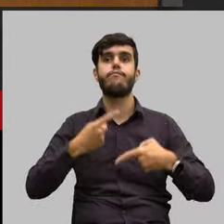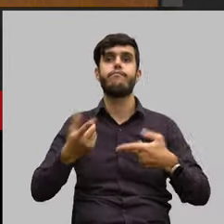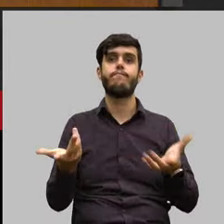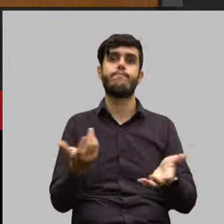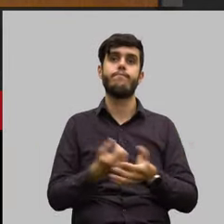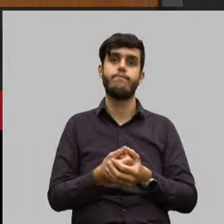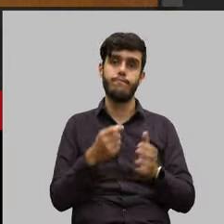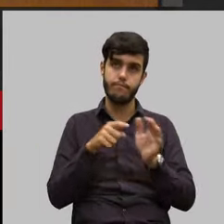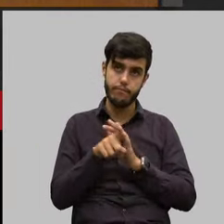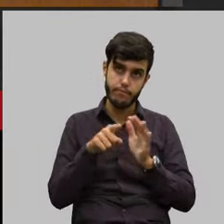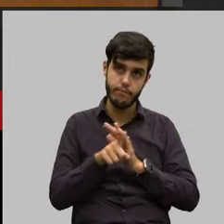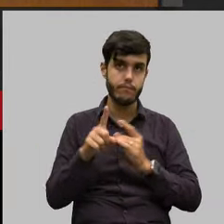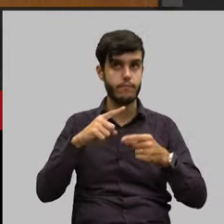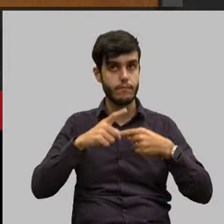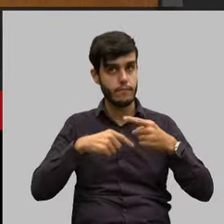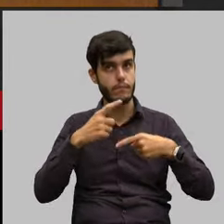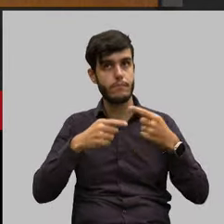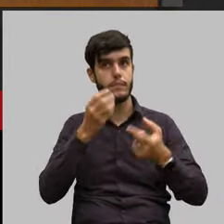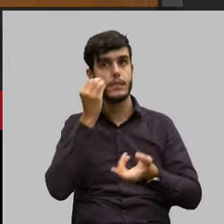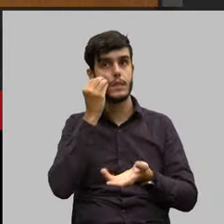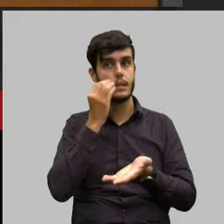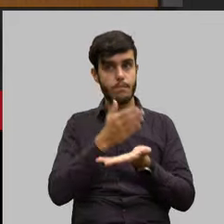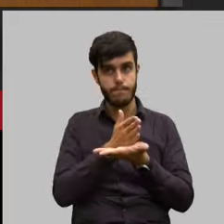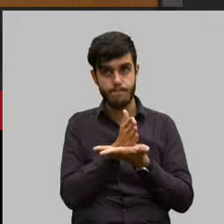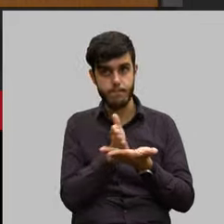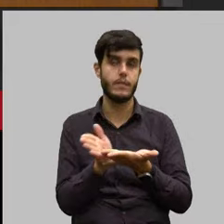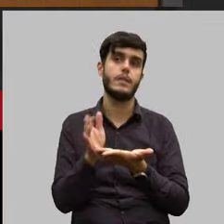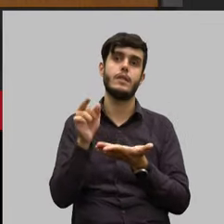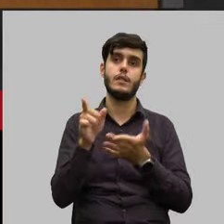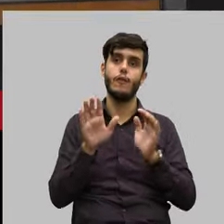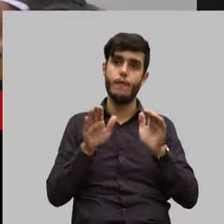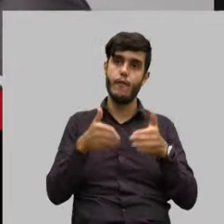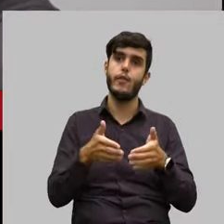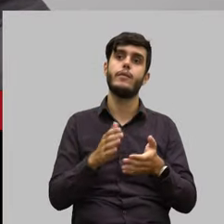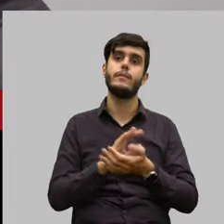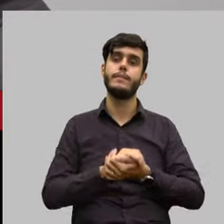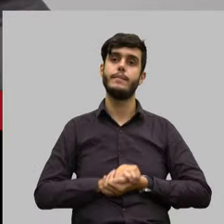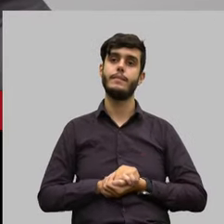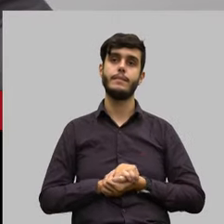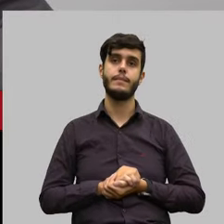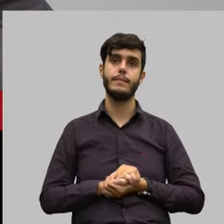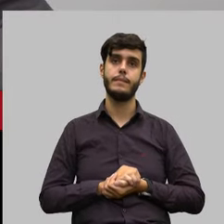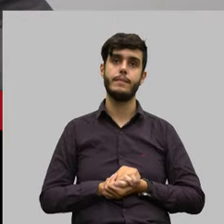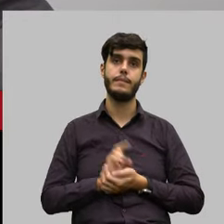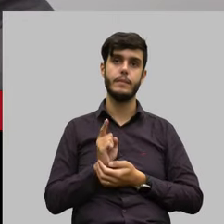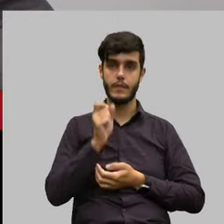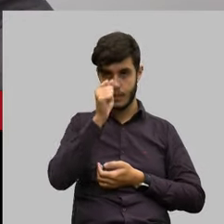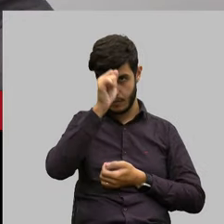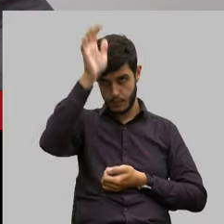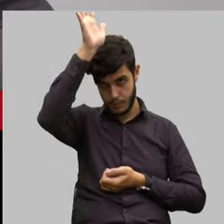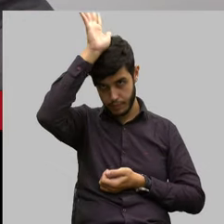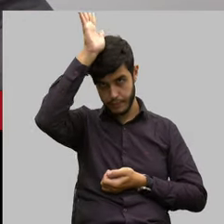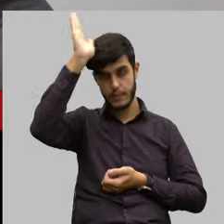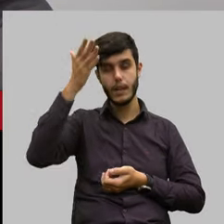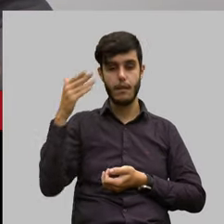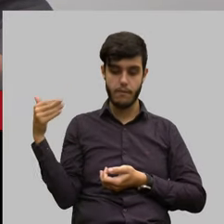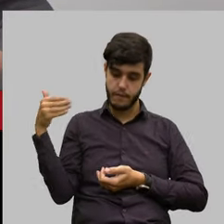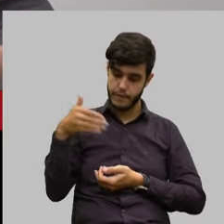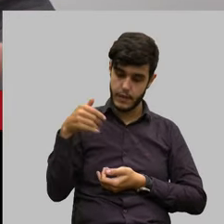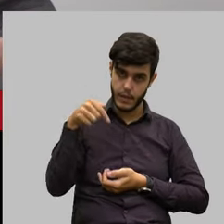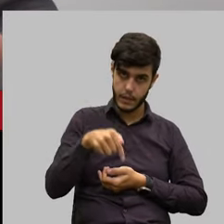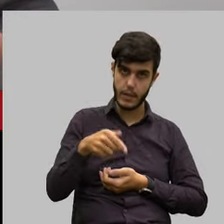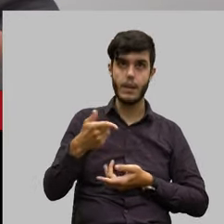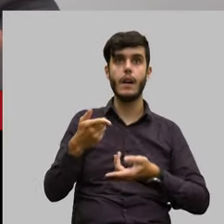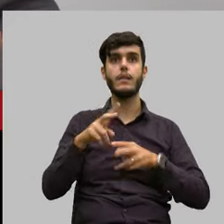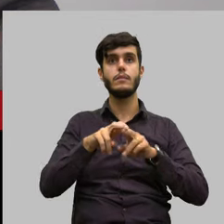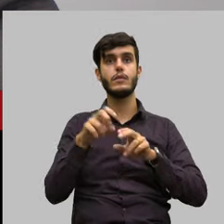feitas né uma tentativa de desviar do foco eh o corpo de bombeiros já esteve aqui secretária como aqui